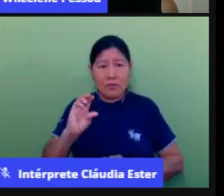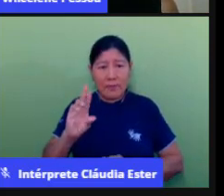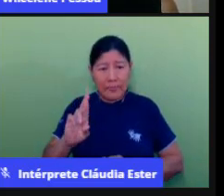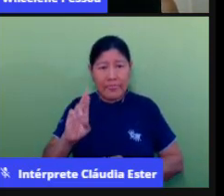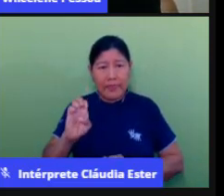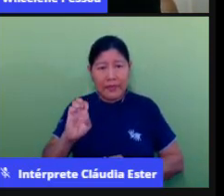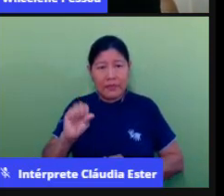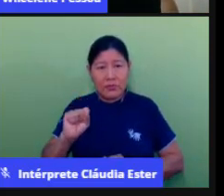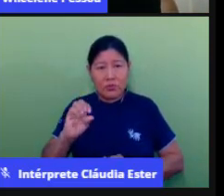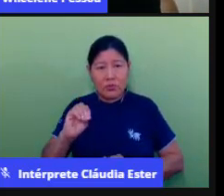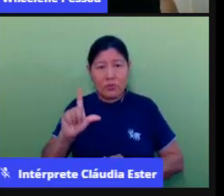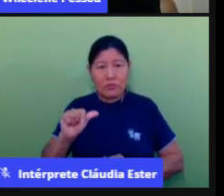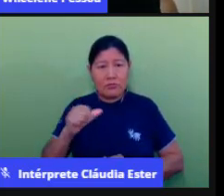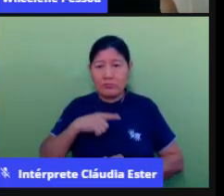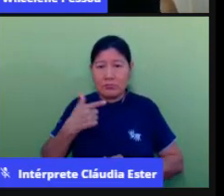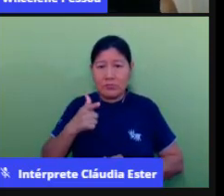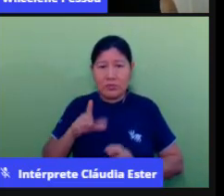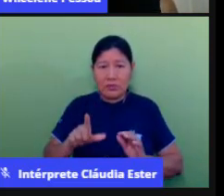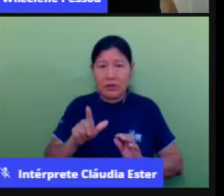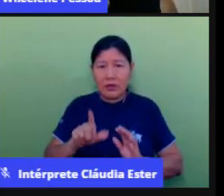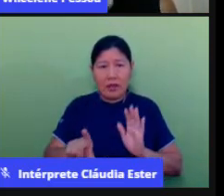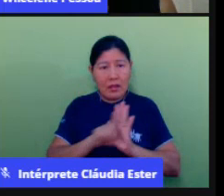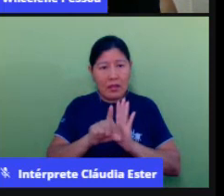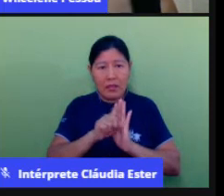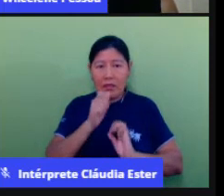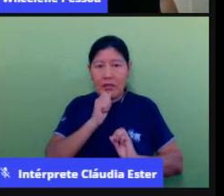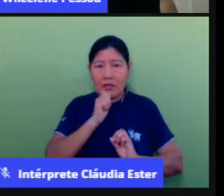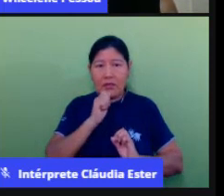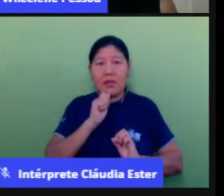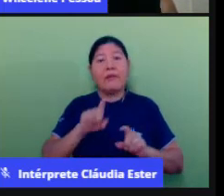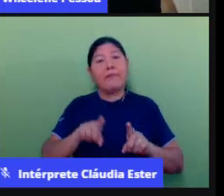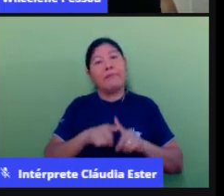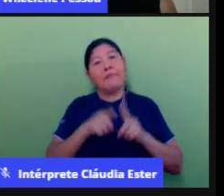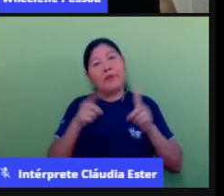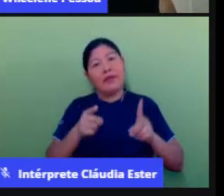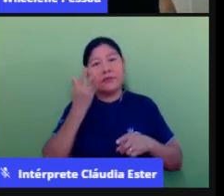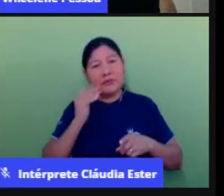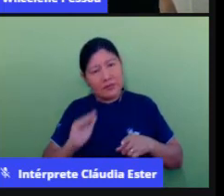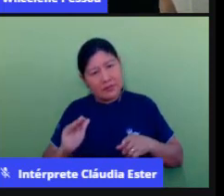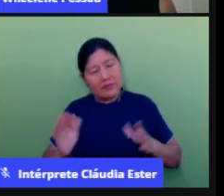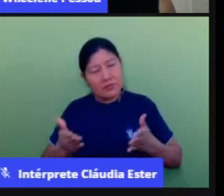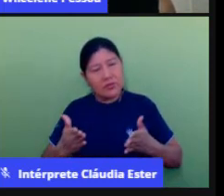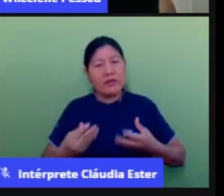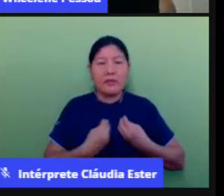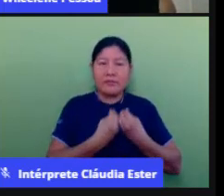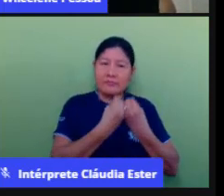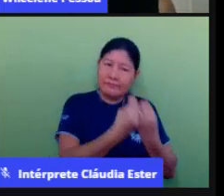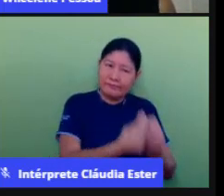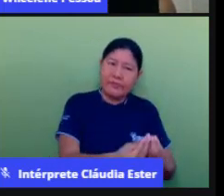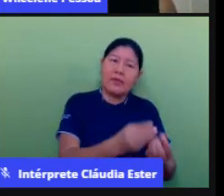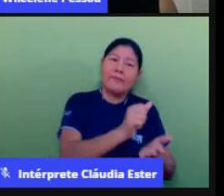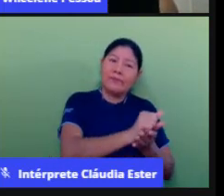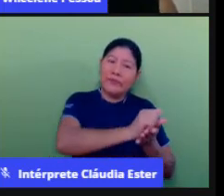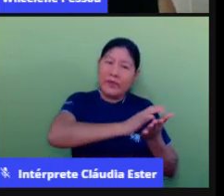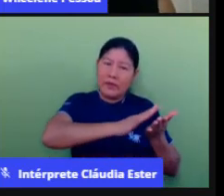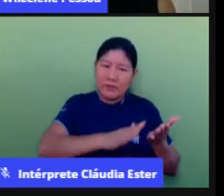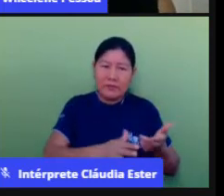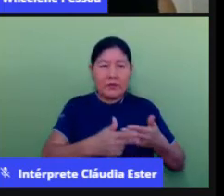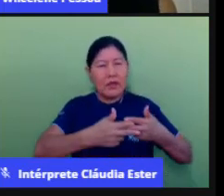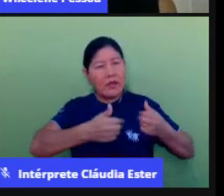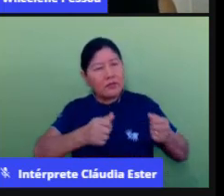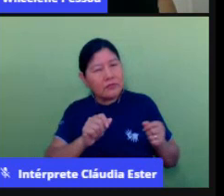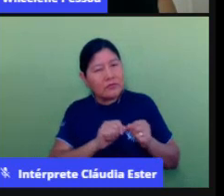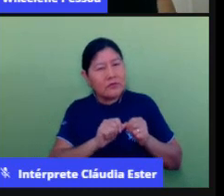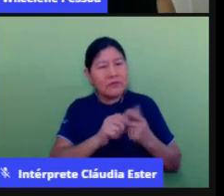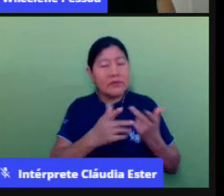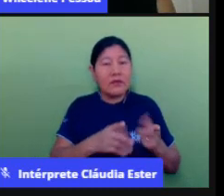crianças já estavam sendo atendidas, né? E tudo isso já estava acontecendo. E daí, em dezembro, então, chega essa resolução